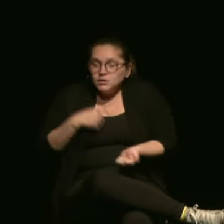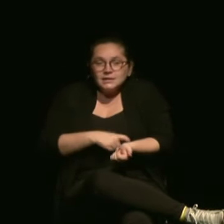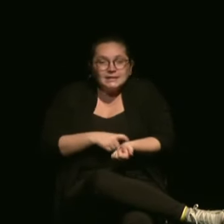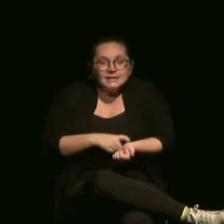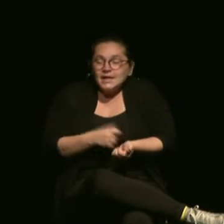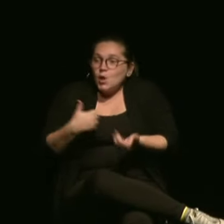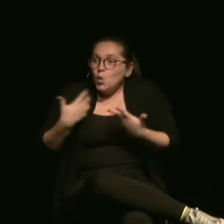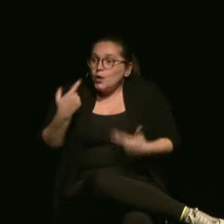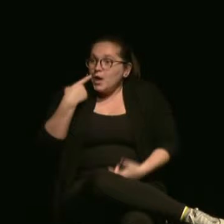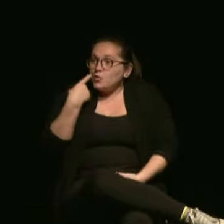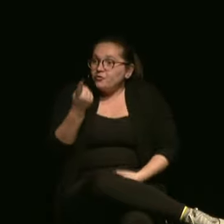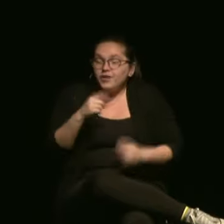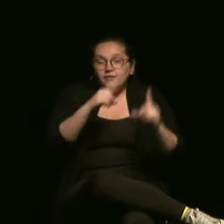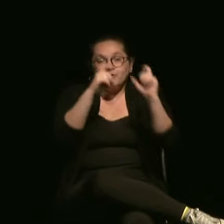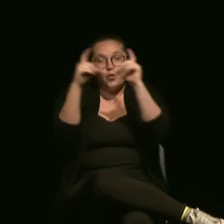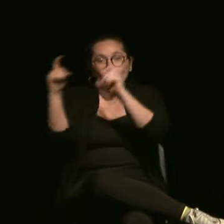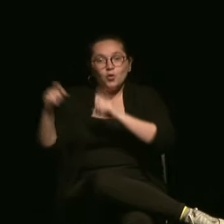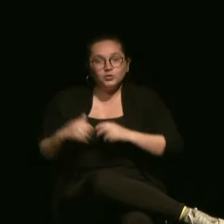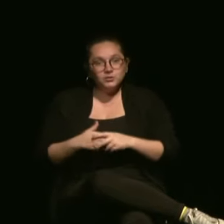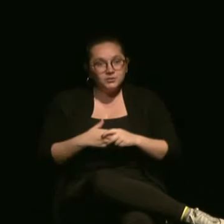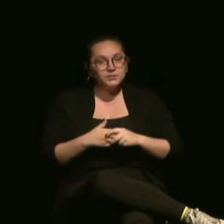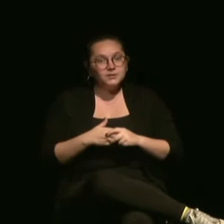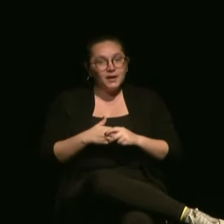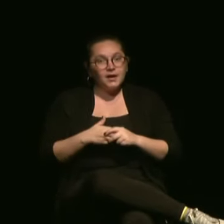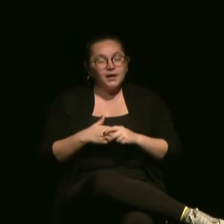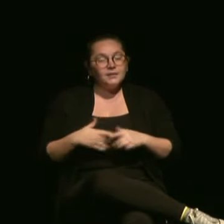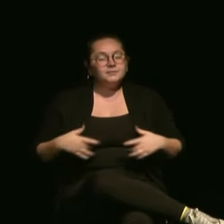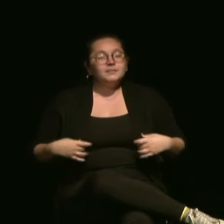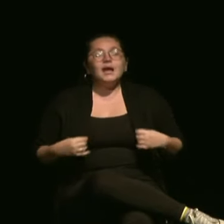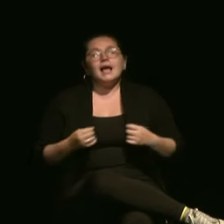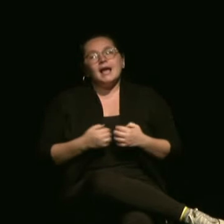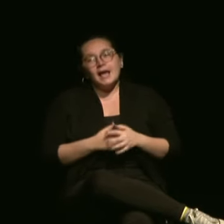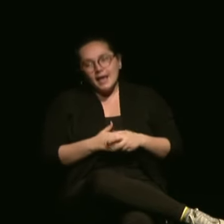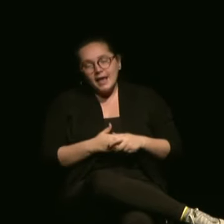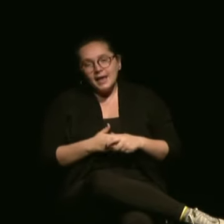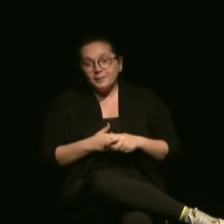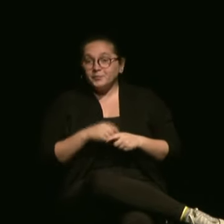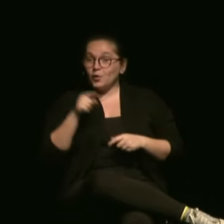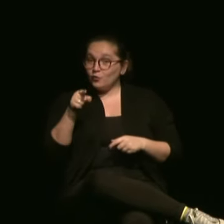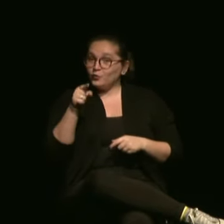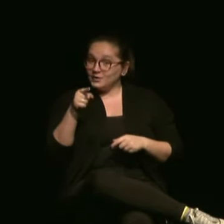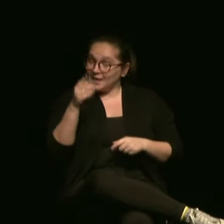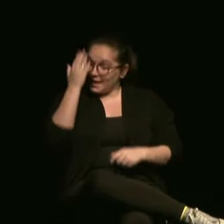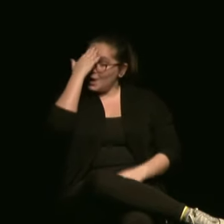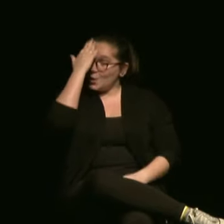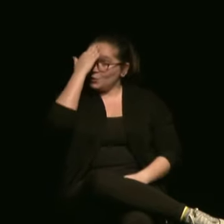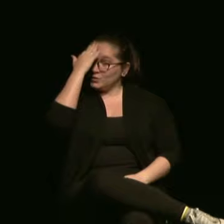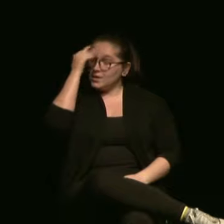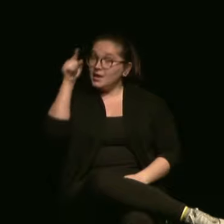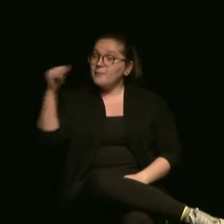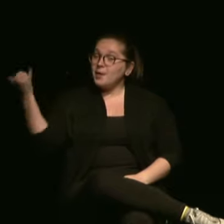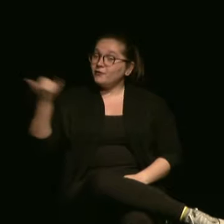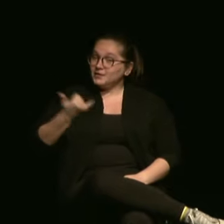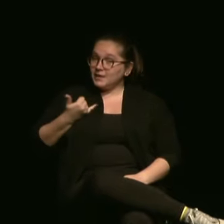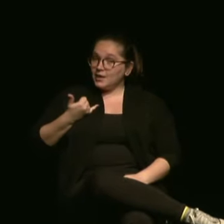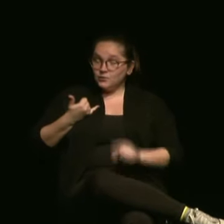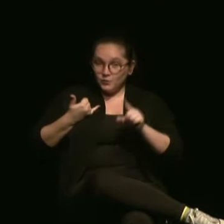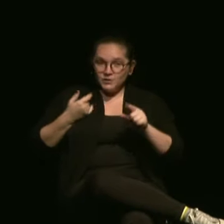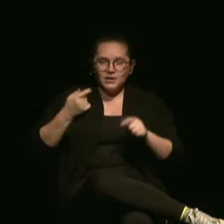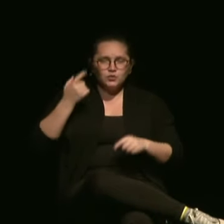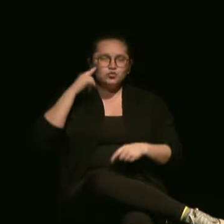essas fotografias que eu tinha. Uma das razões... Desculpa. Uma das razões de você estar aqui é porque eu soube pela Cris que você, num